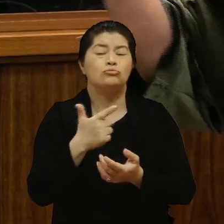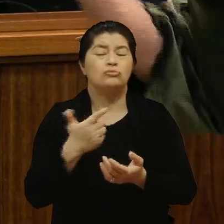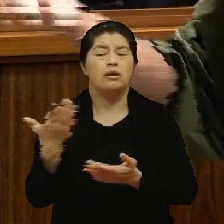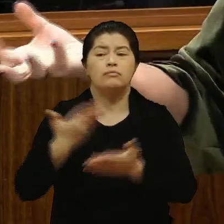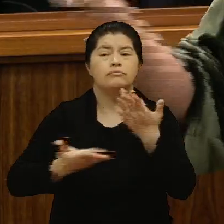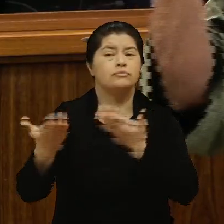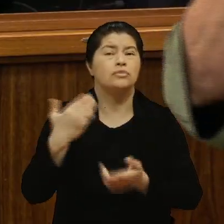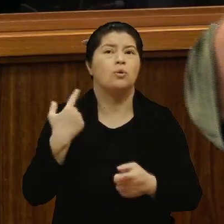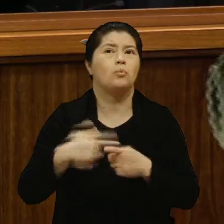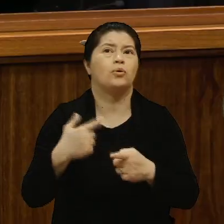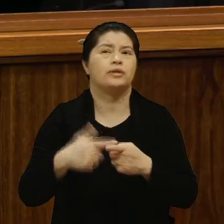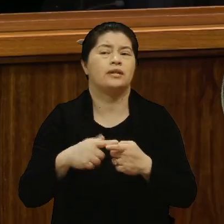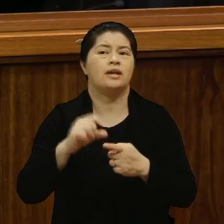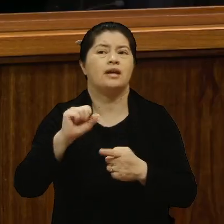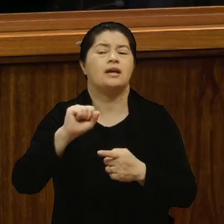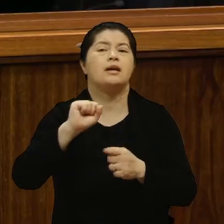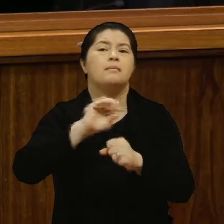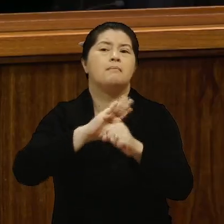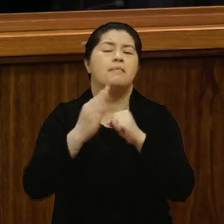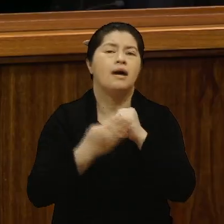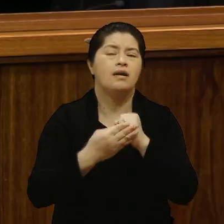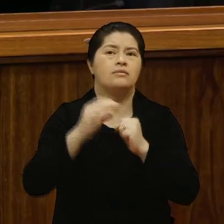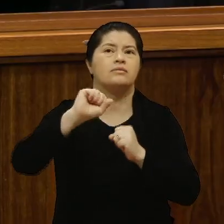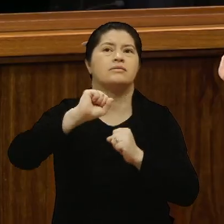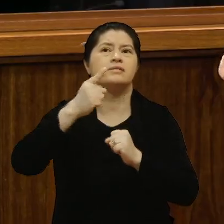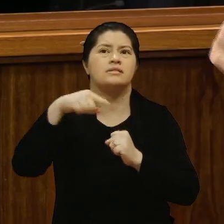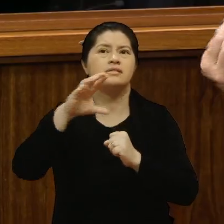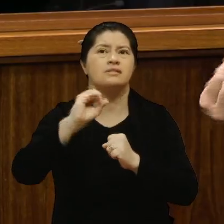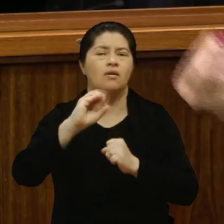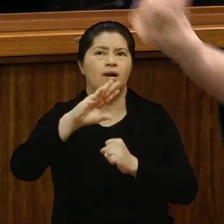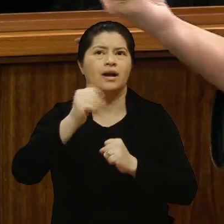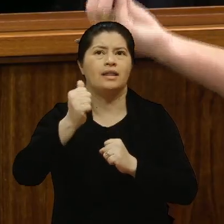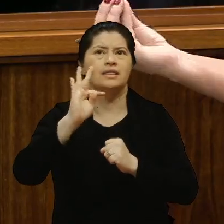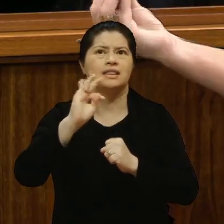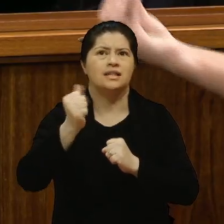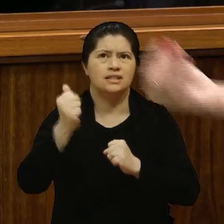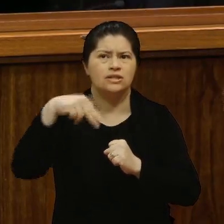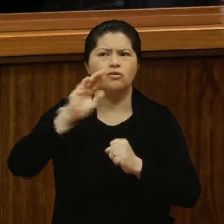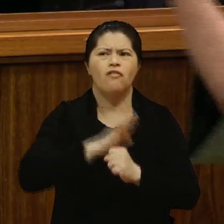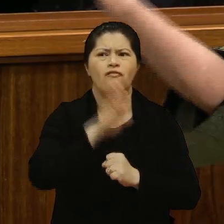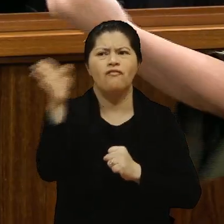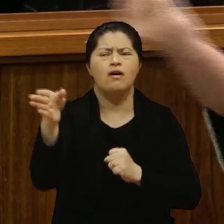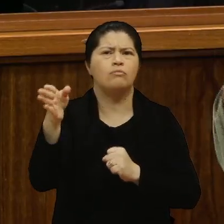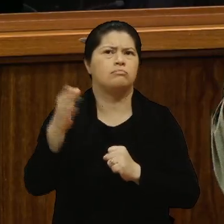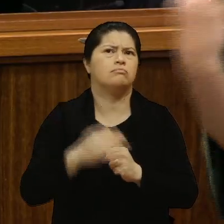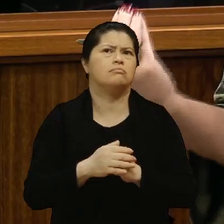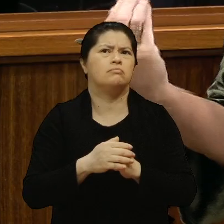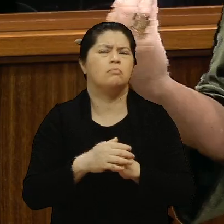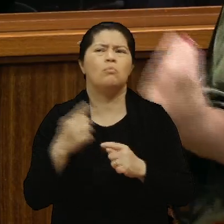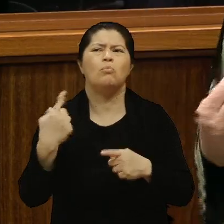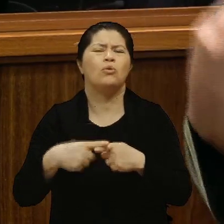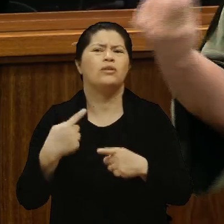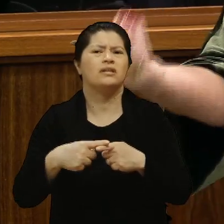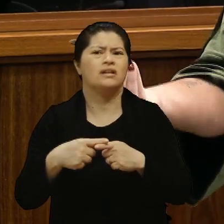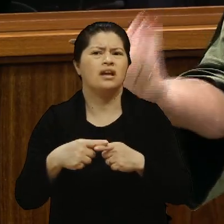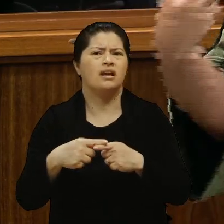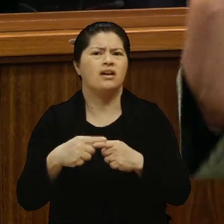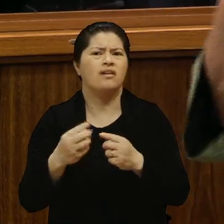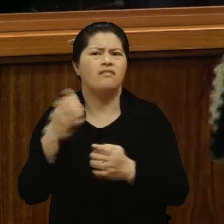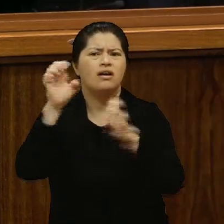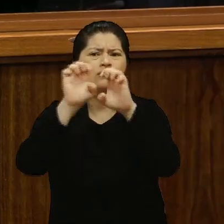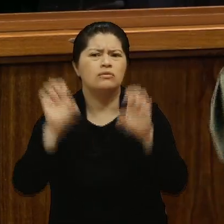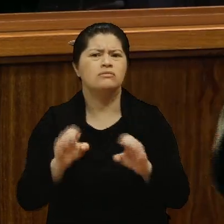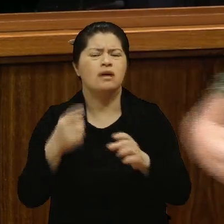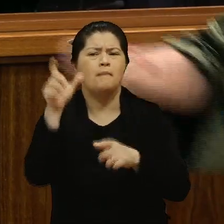pessoas do São Caetano não vão para lá. Óbvio que não vai ter demanda, porque se não tem uma estrutura de pessoas